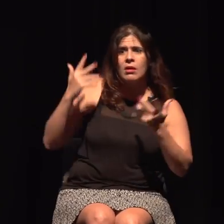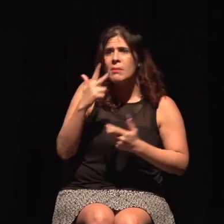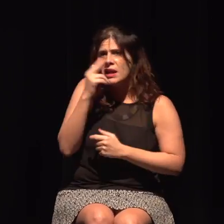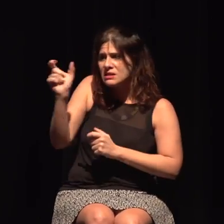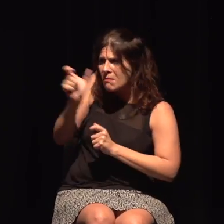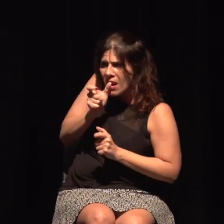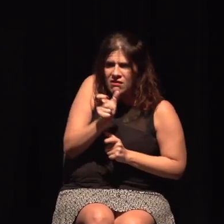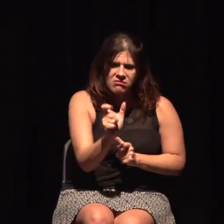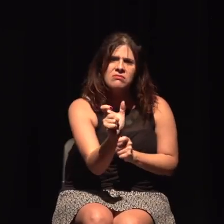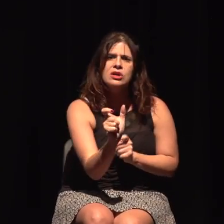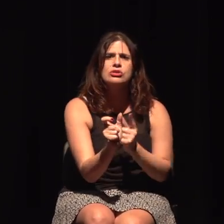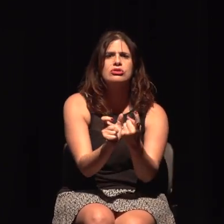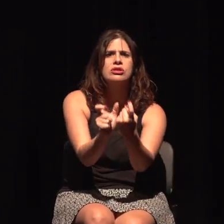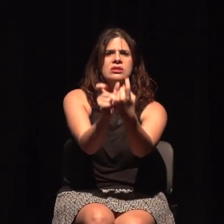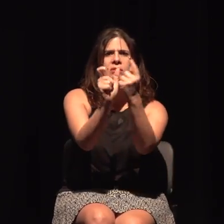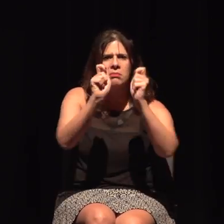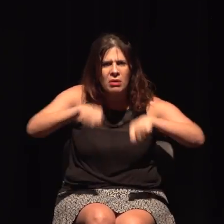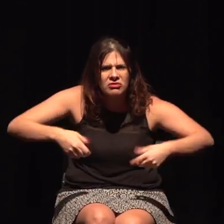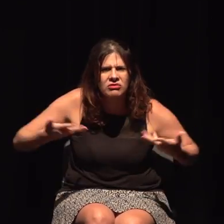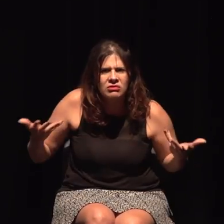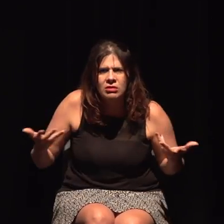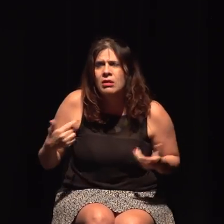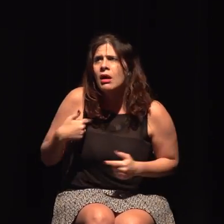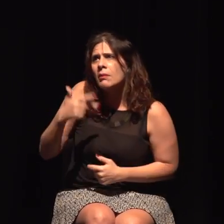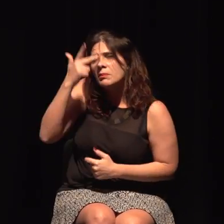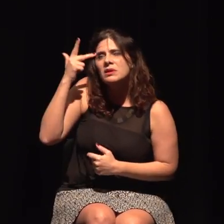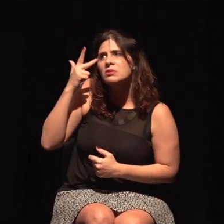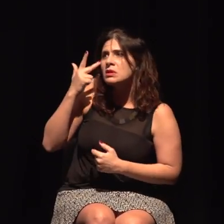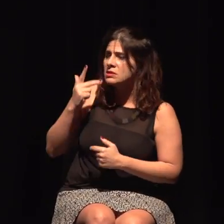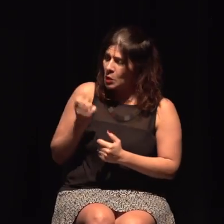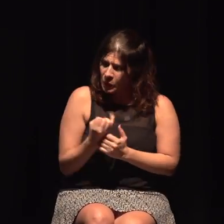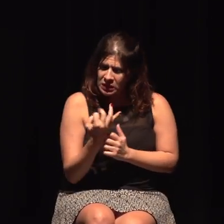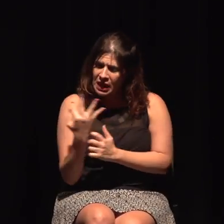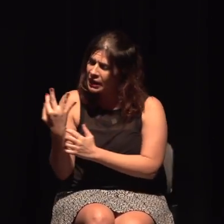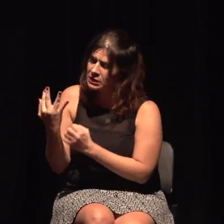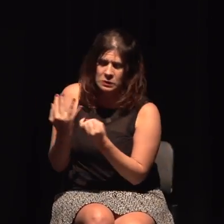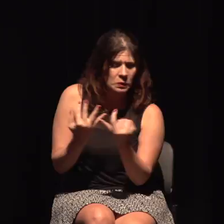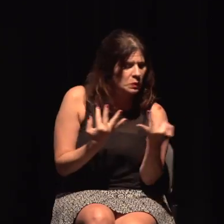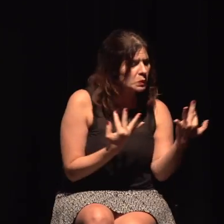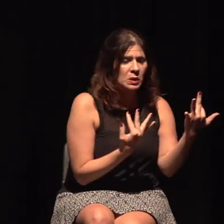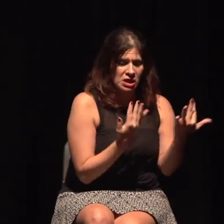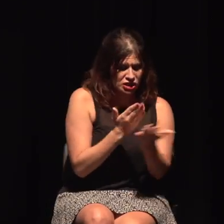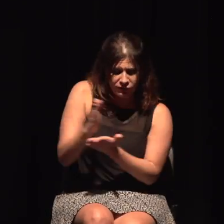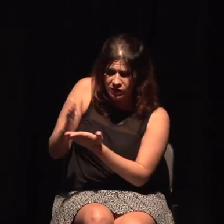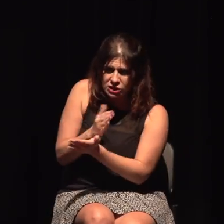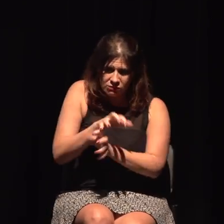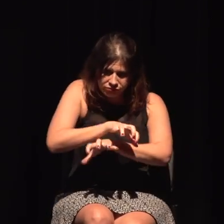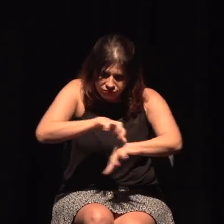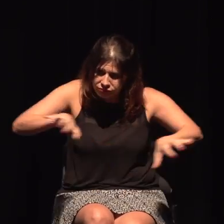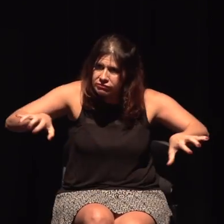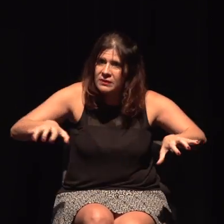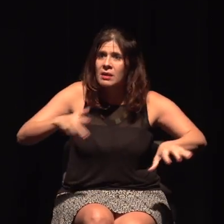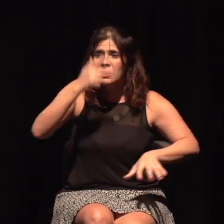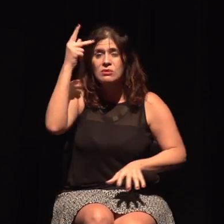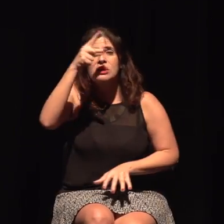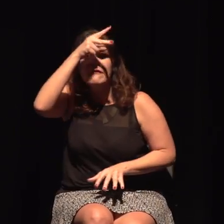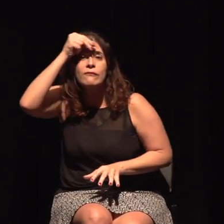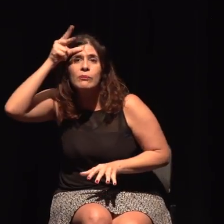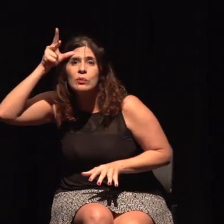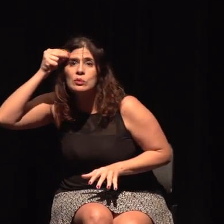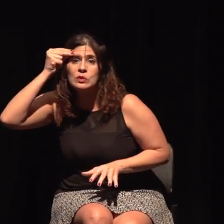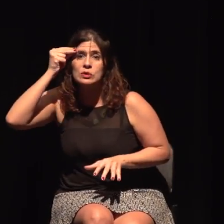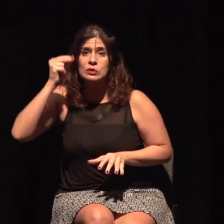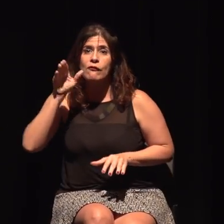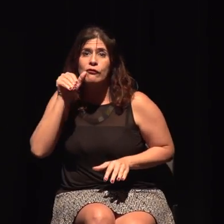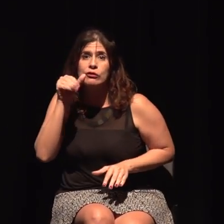se as palavras pudessem ser ditas sozinhas, manetas, céu, fares, contadas, pesadas, divididas e pronto. É como se os